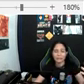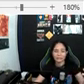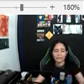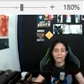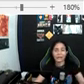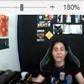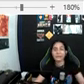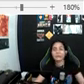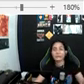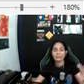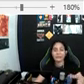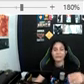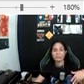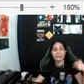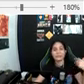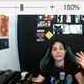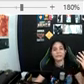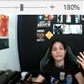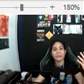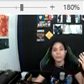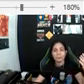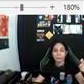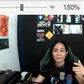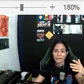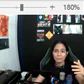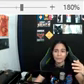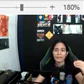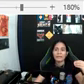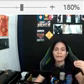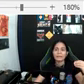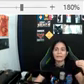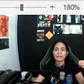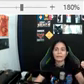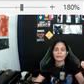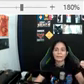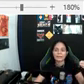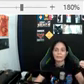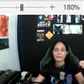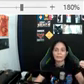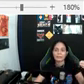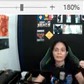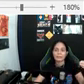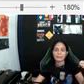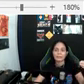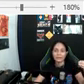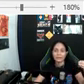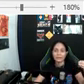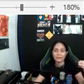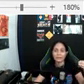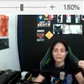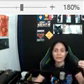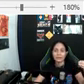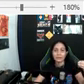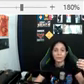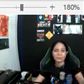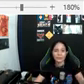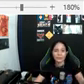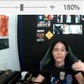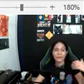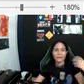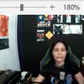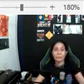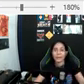e a hereditariedade, que poderia estar influenciando para eu saber se aquela criança, quando ela tivesse com 15 anos, ela cresceu